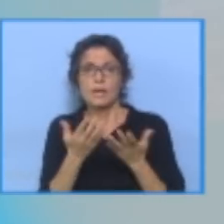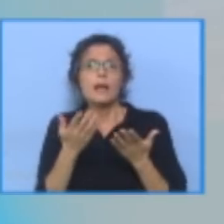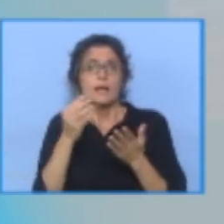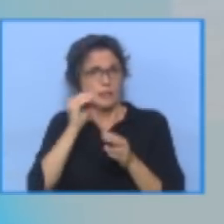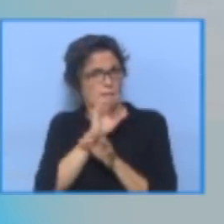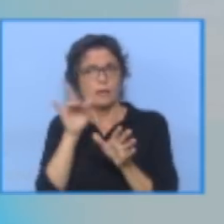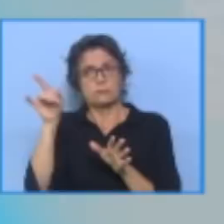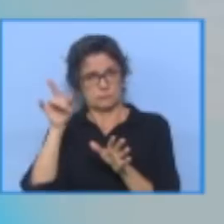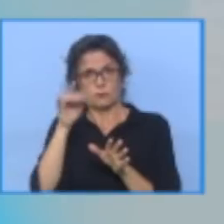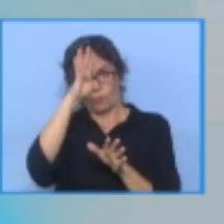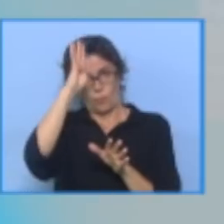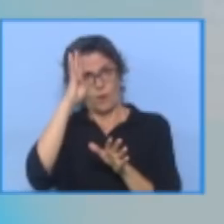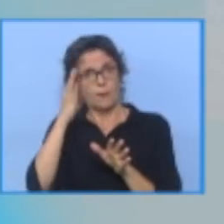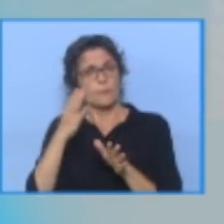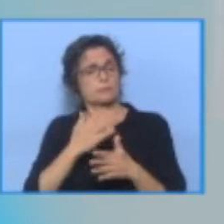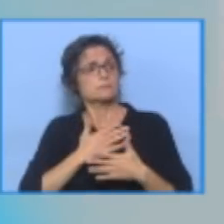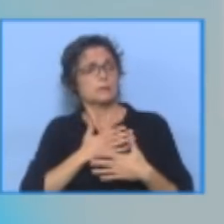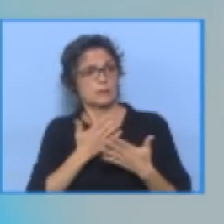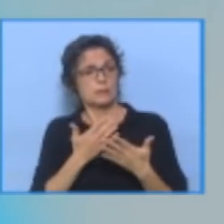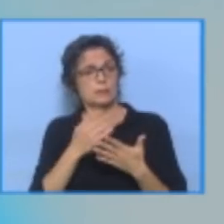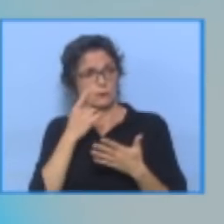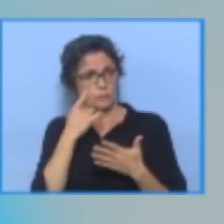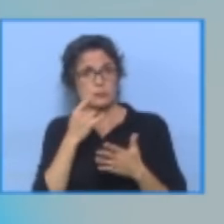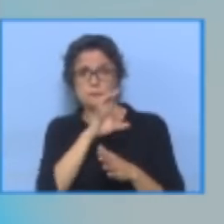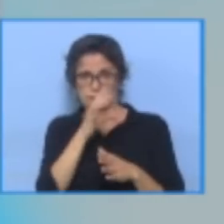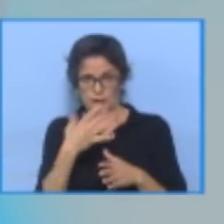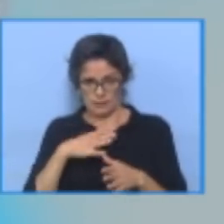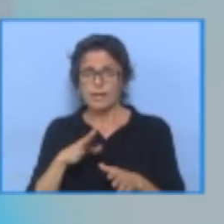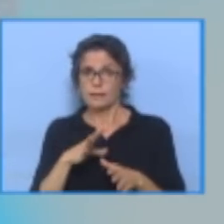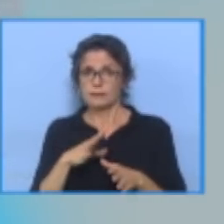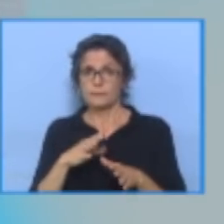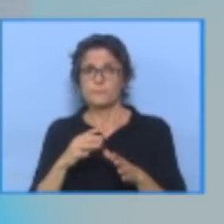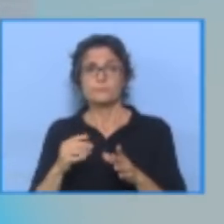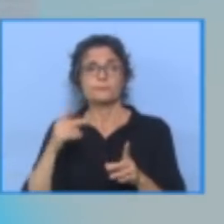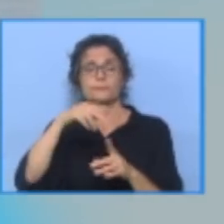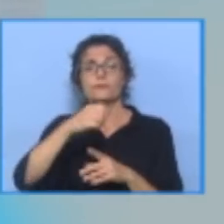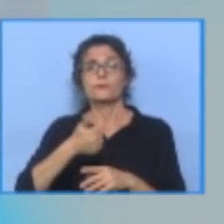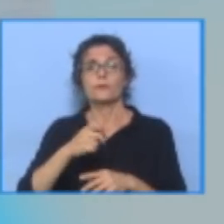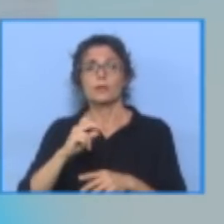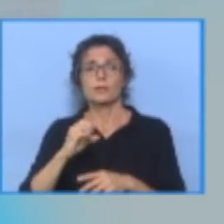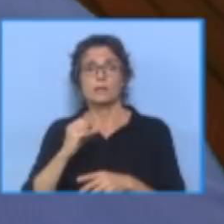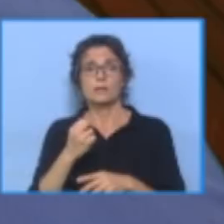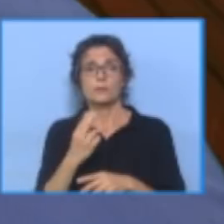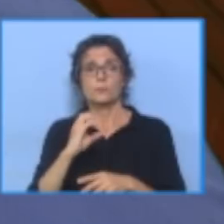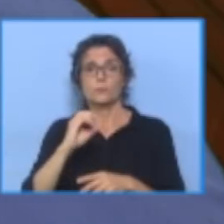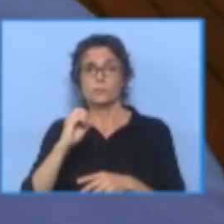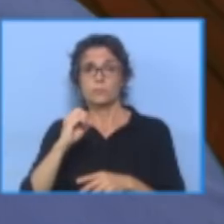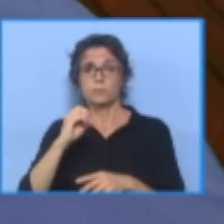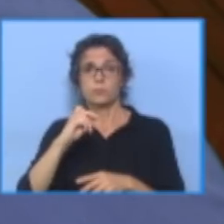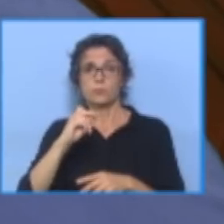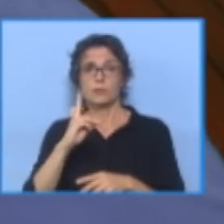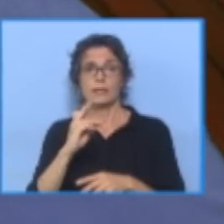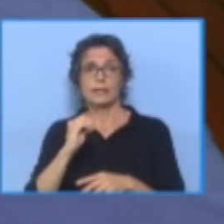como peregrino, ou seja, quer conhecer o país, vai estar em Bucareste, na capital, com a